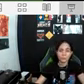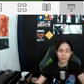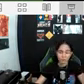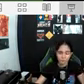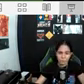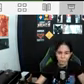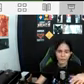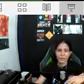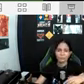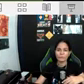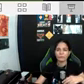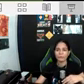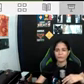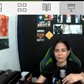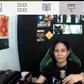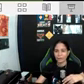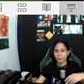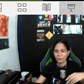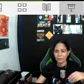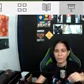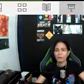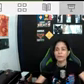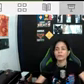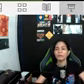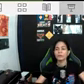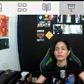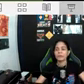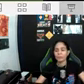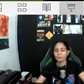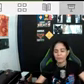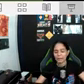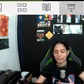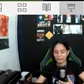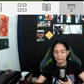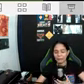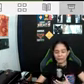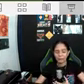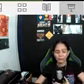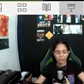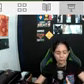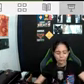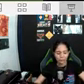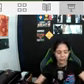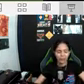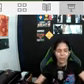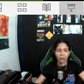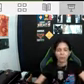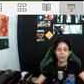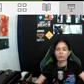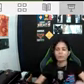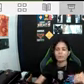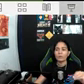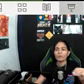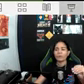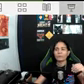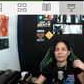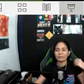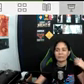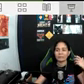grupo controle, a pessoa vai ter a verruga e eu não aplico nada. Então eu vou ver